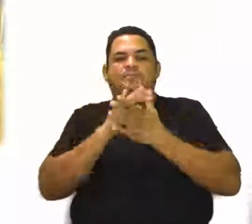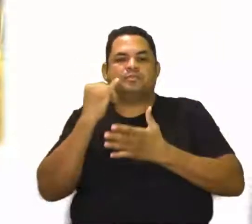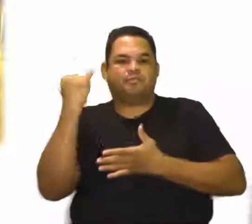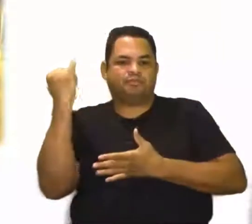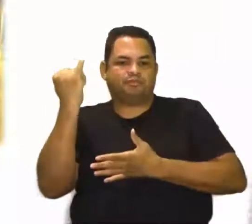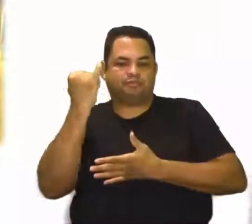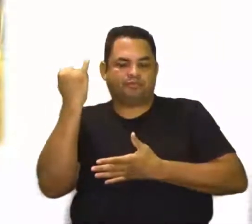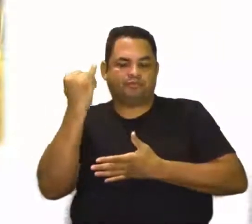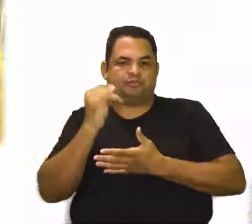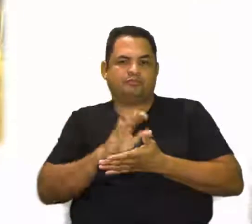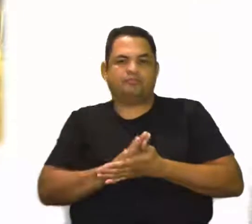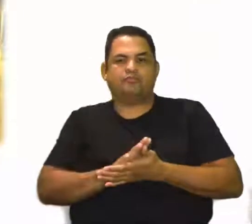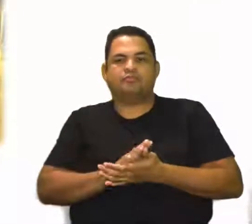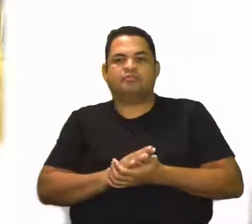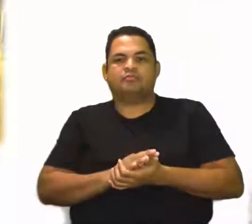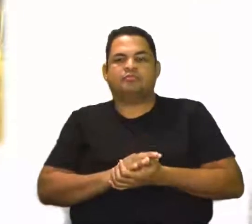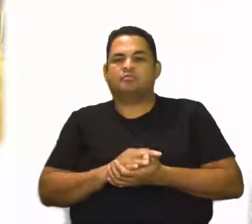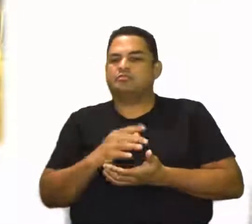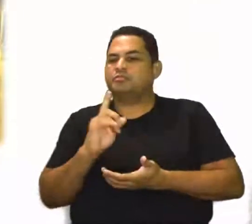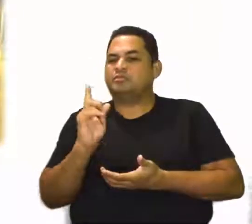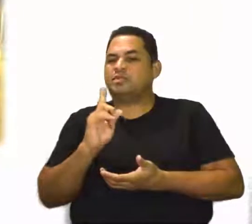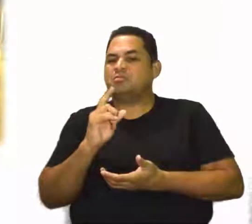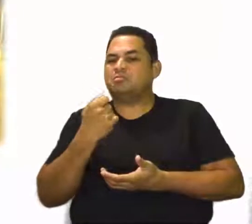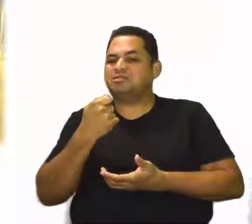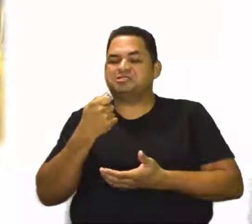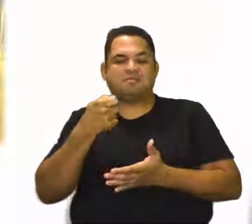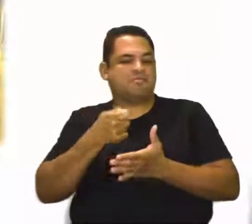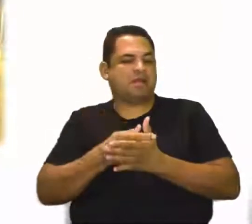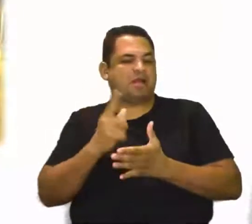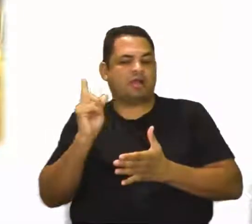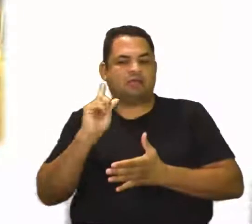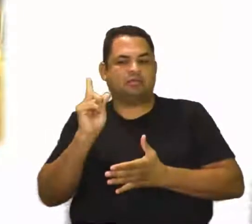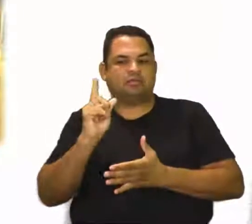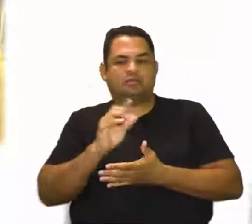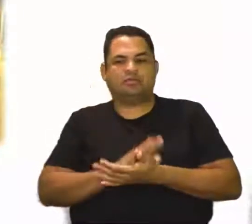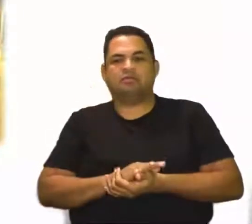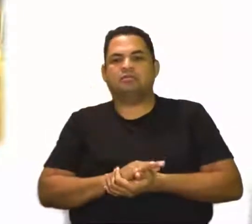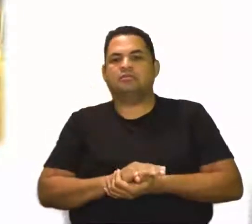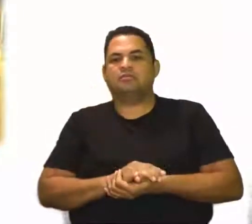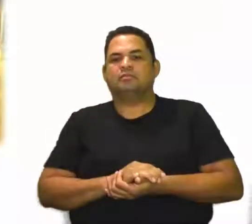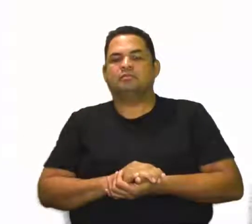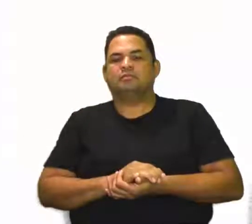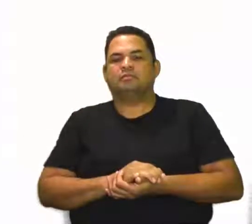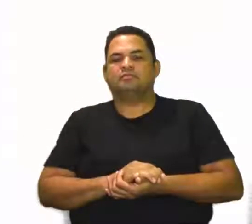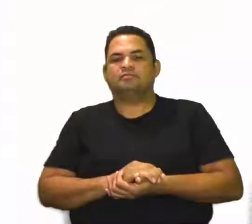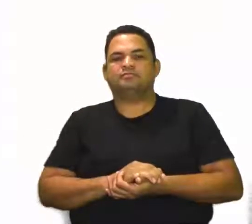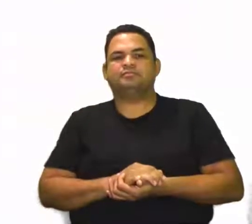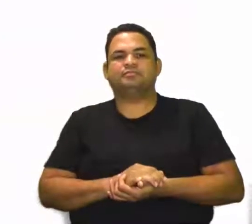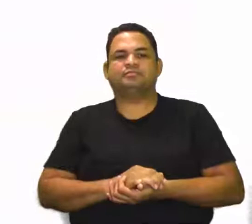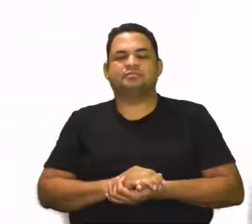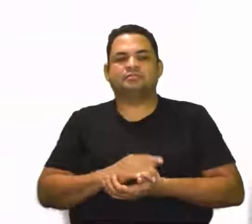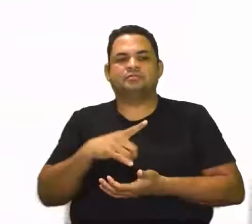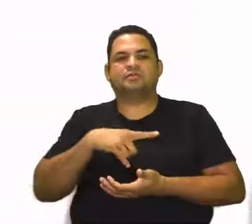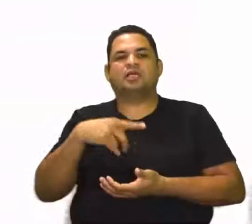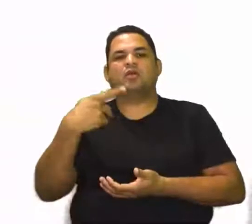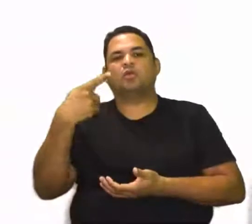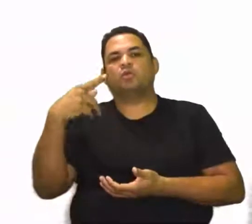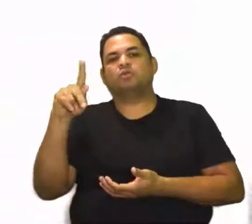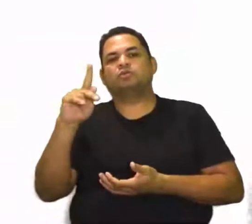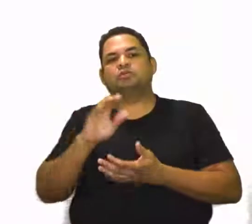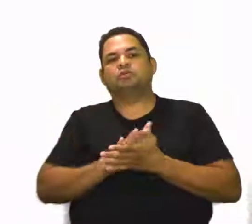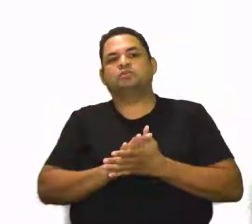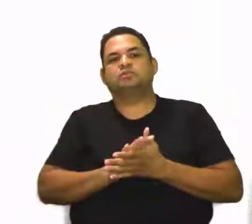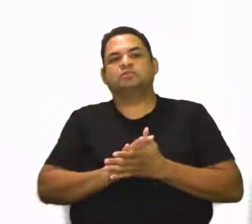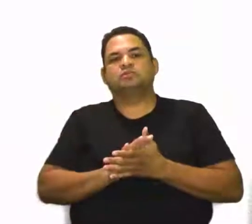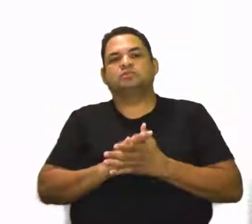de forma gratuita. E para todos, né, prof? Isso, como direito ali de todos. Nós temos um outro programa que é a